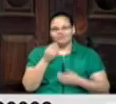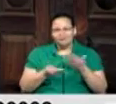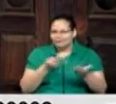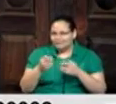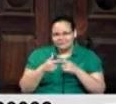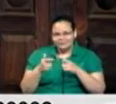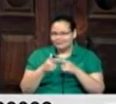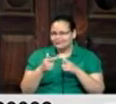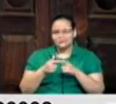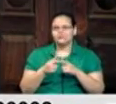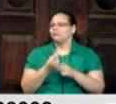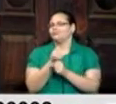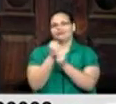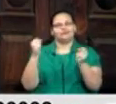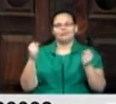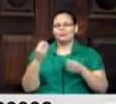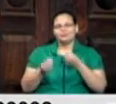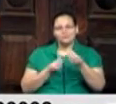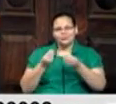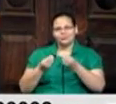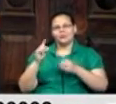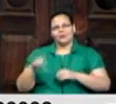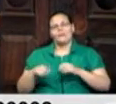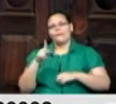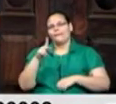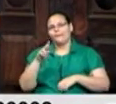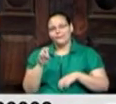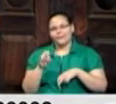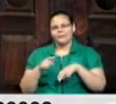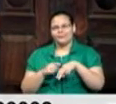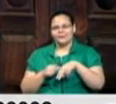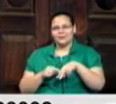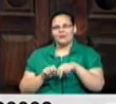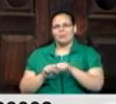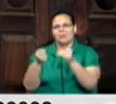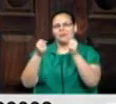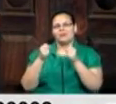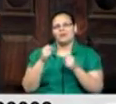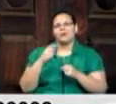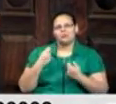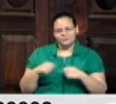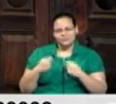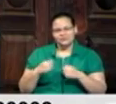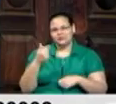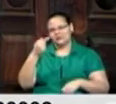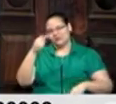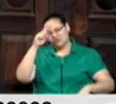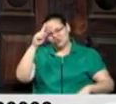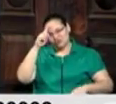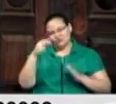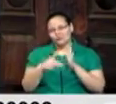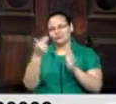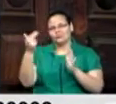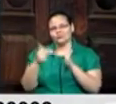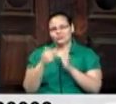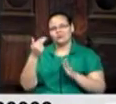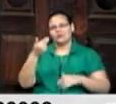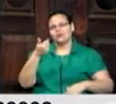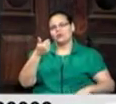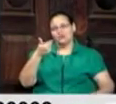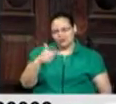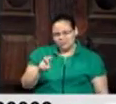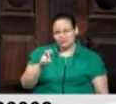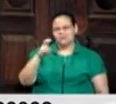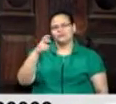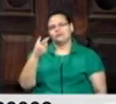Não existe uma pessoa que fratura uma perna, que precisa de 7 dias para fazer a cirurgia, e vê lá 15, 20 dias